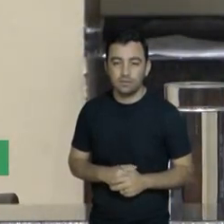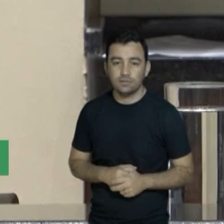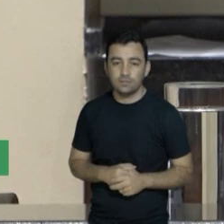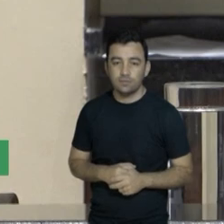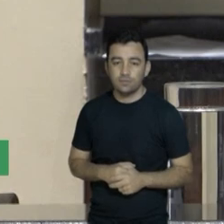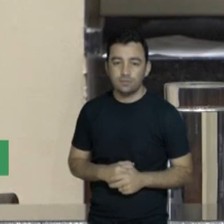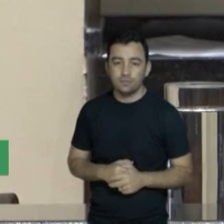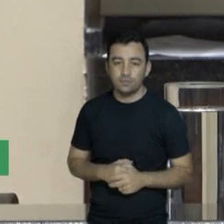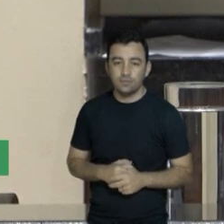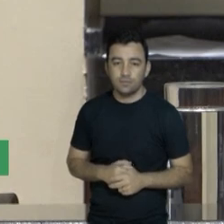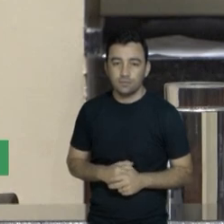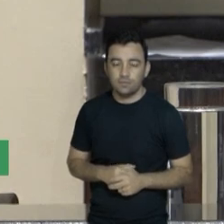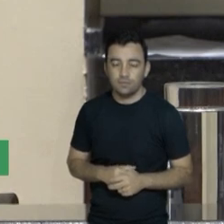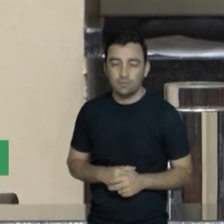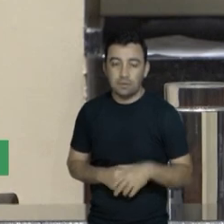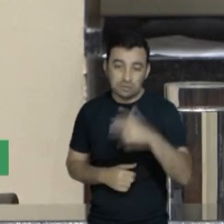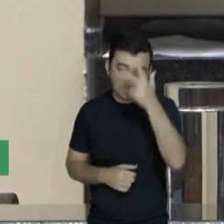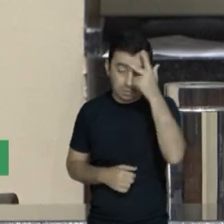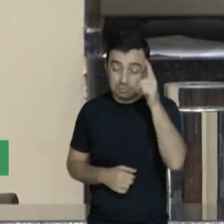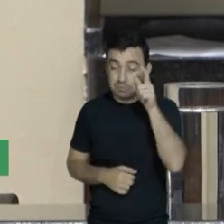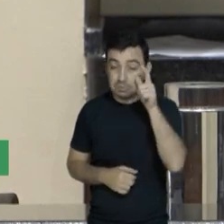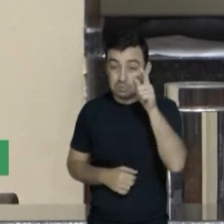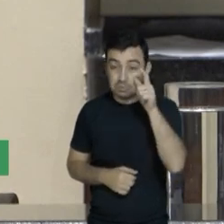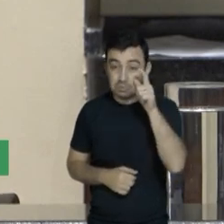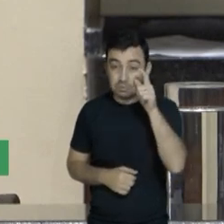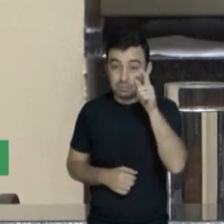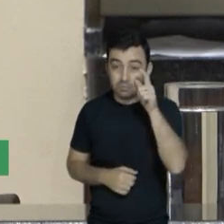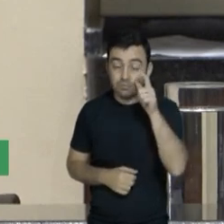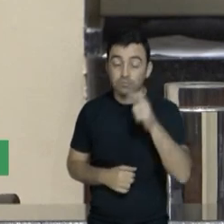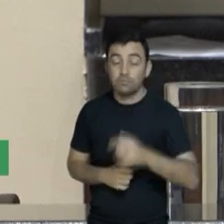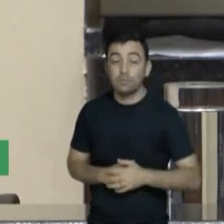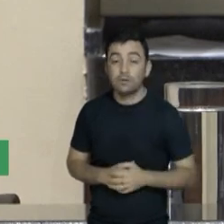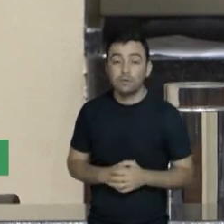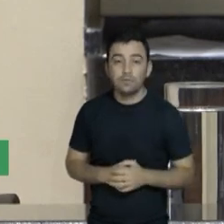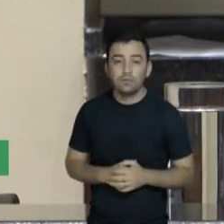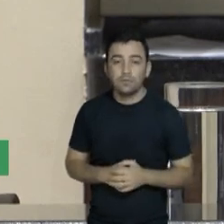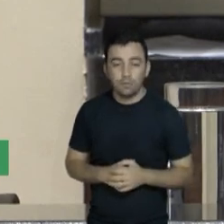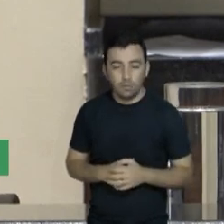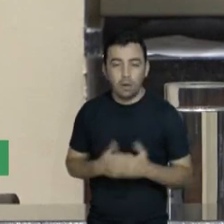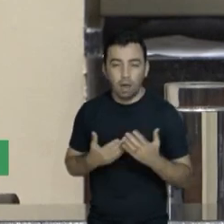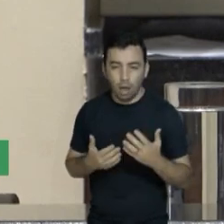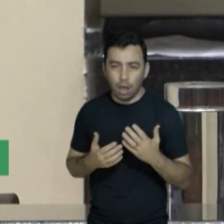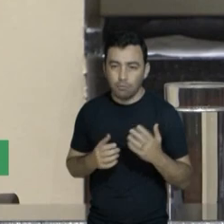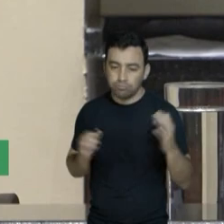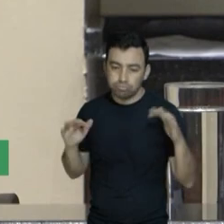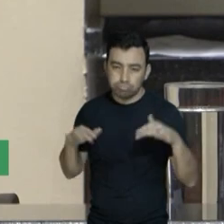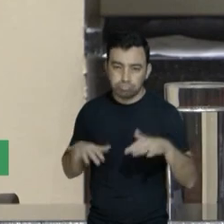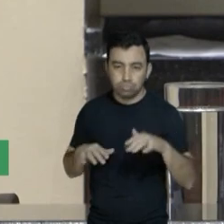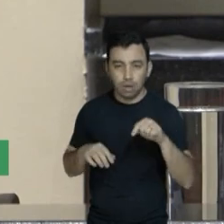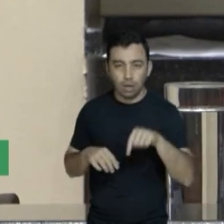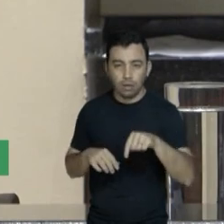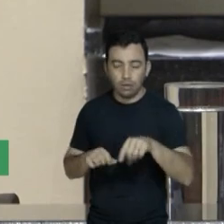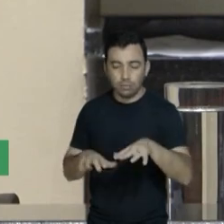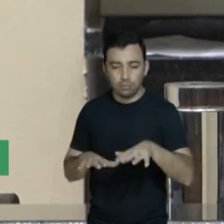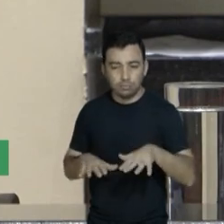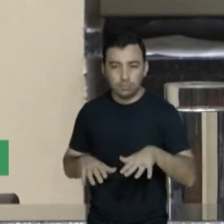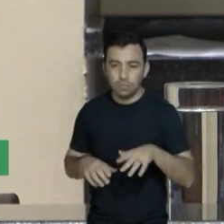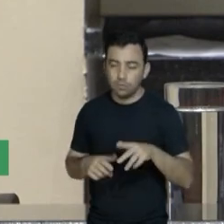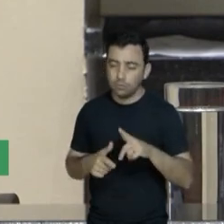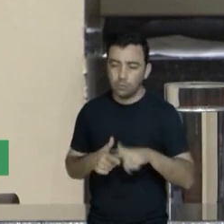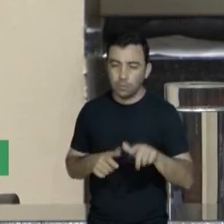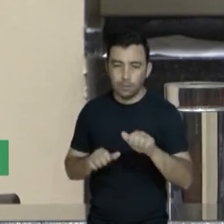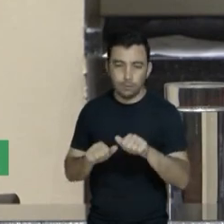Quem estiver acompanhando o doutor Celso, quiser usar o plenário, como nós estamos em